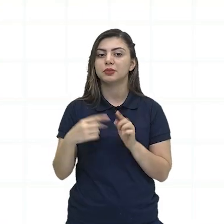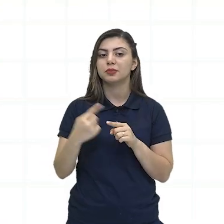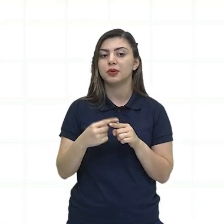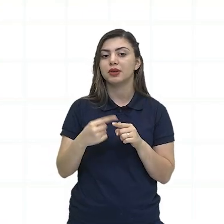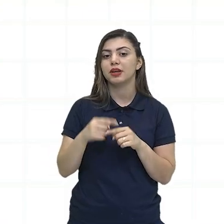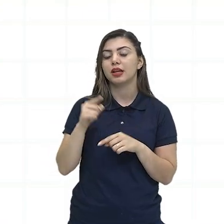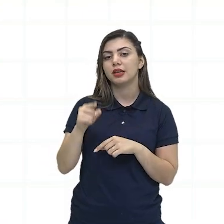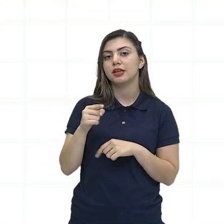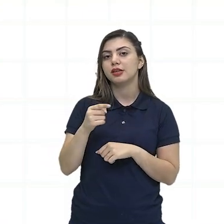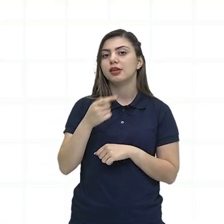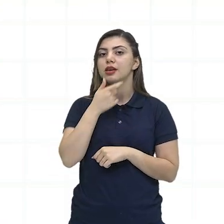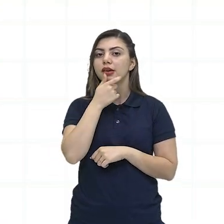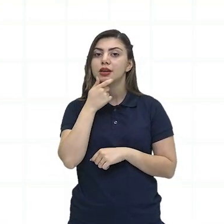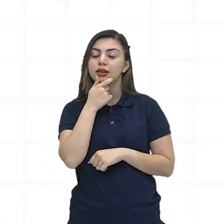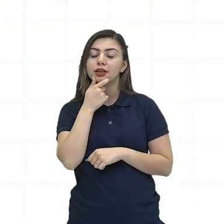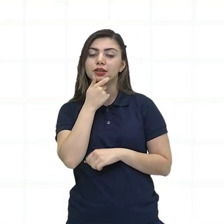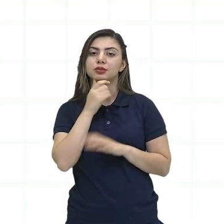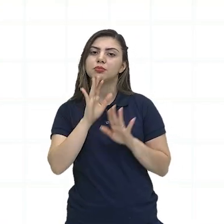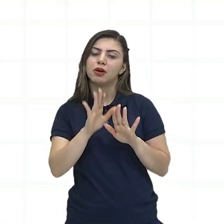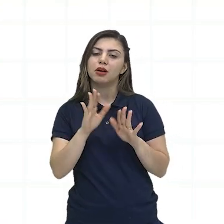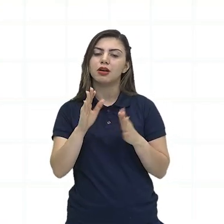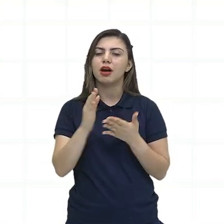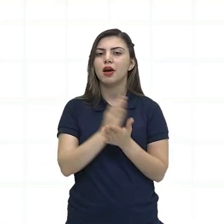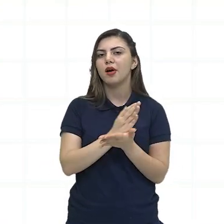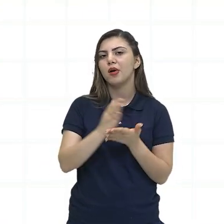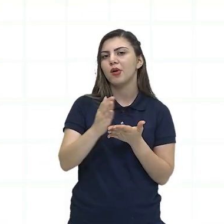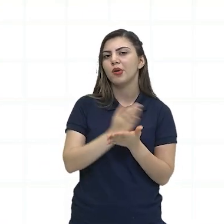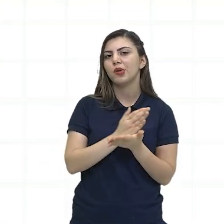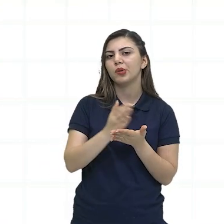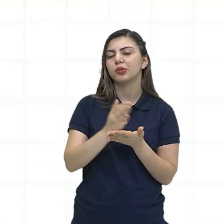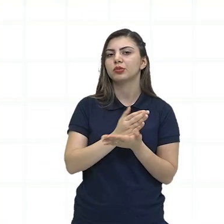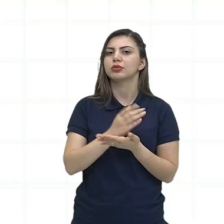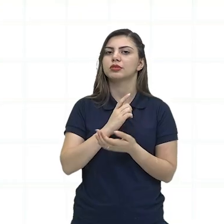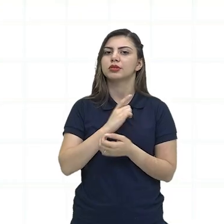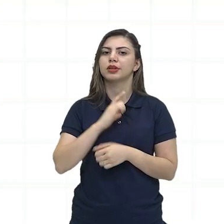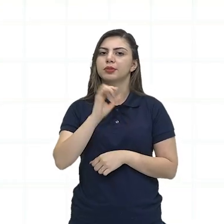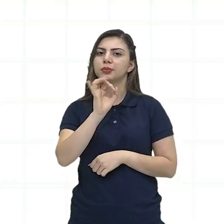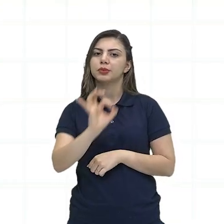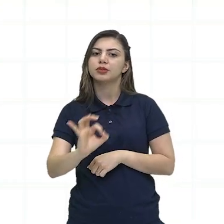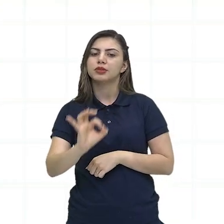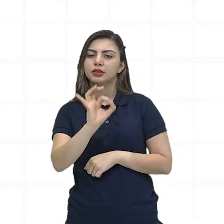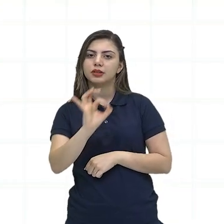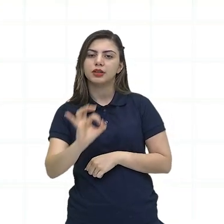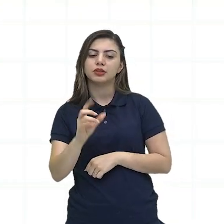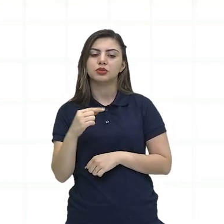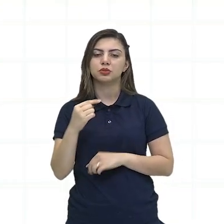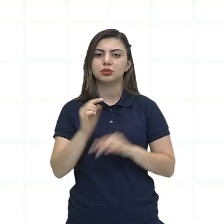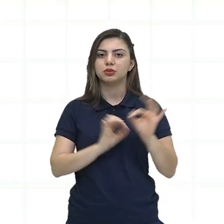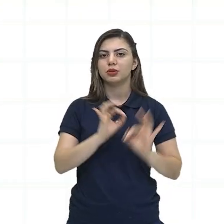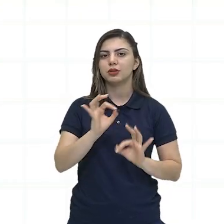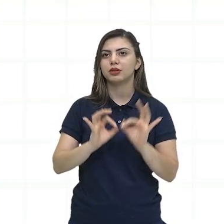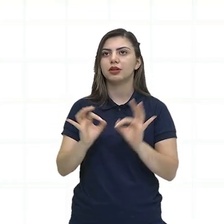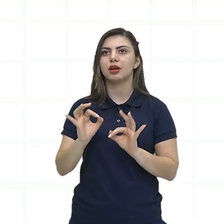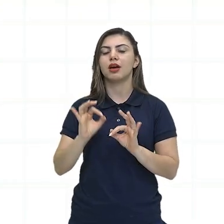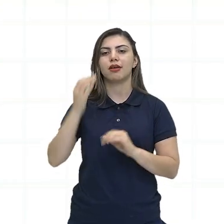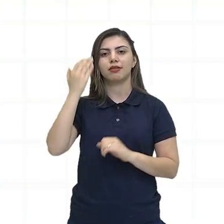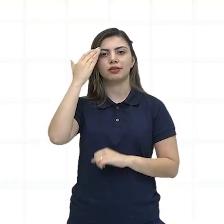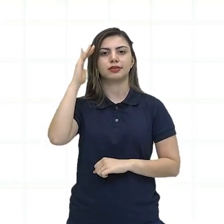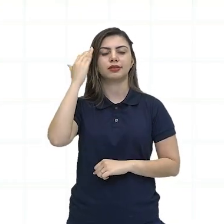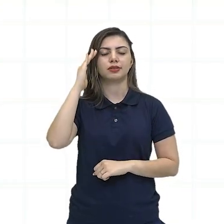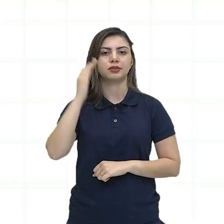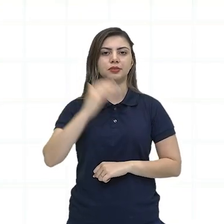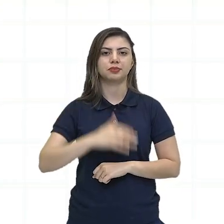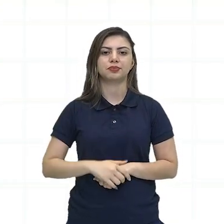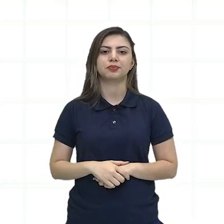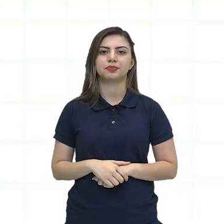em inglês, mas alguns nós colocamos a porcentagem, né, para a gente organizar essa ideia na mente. E